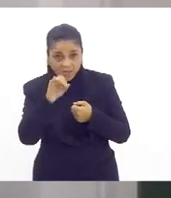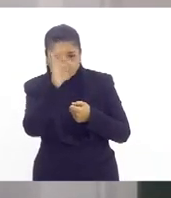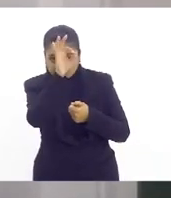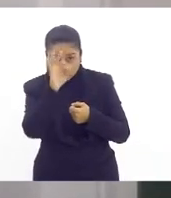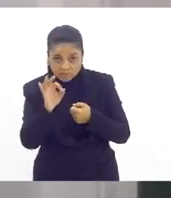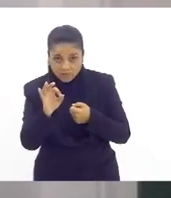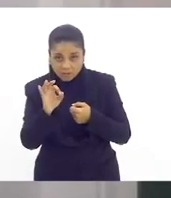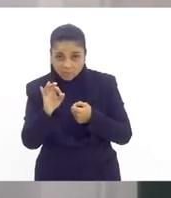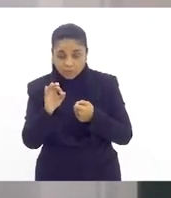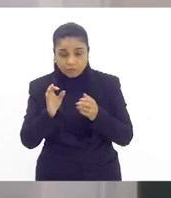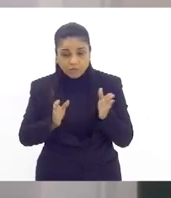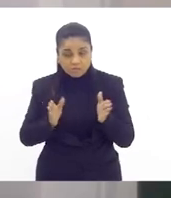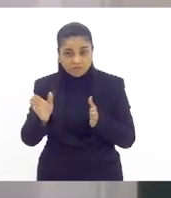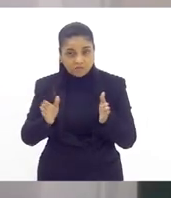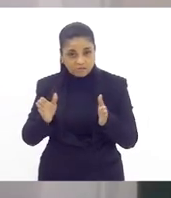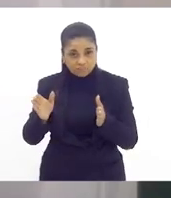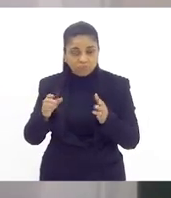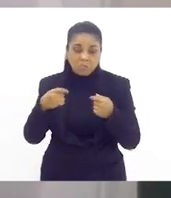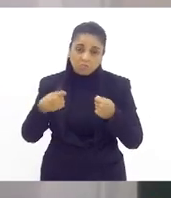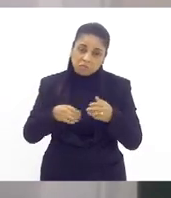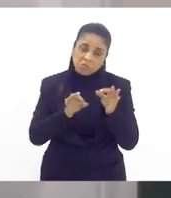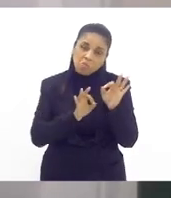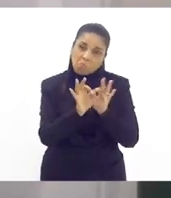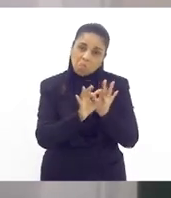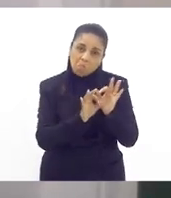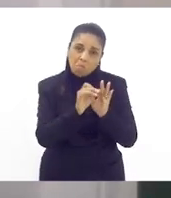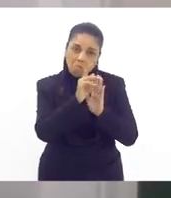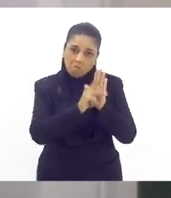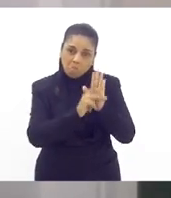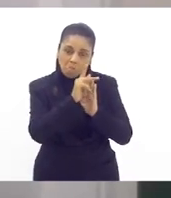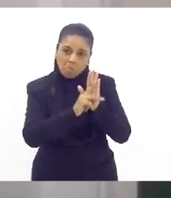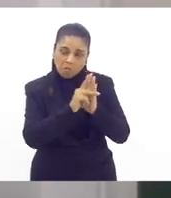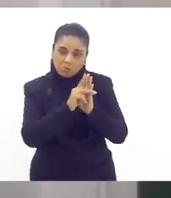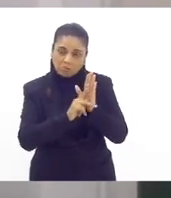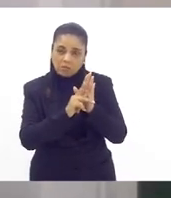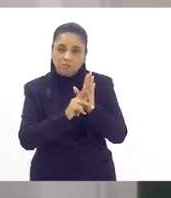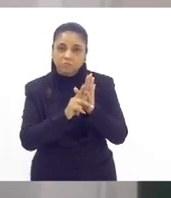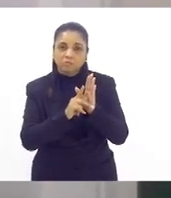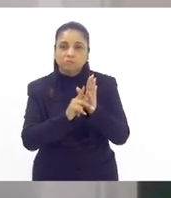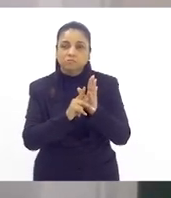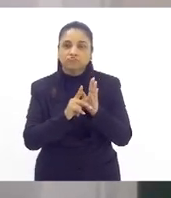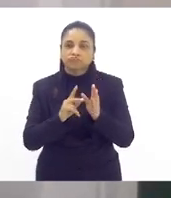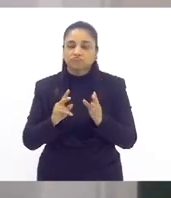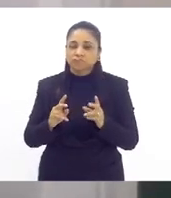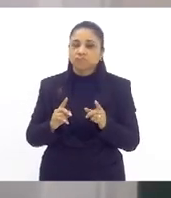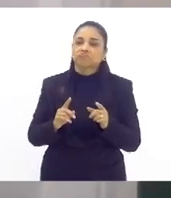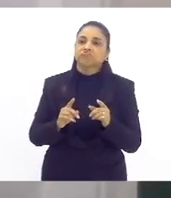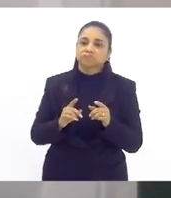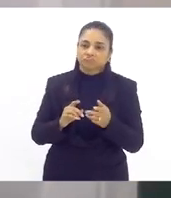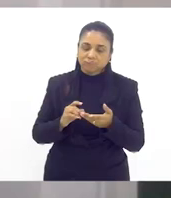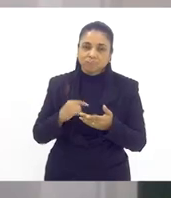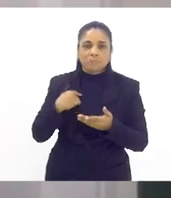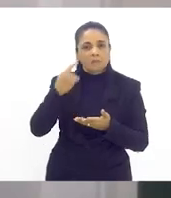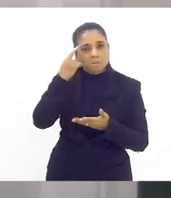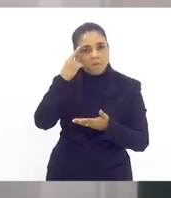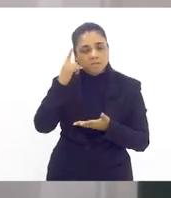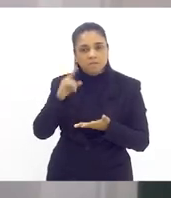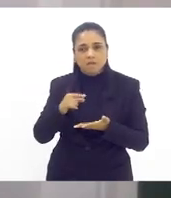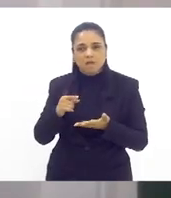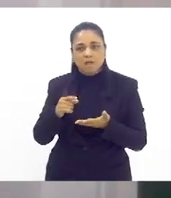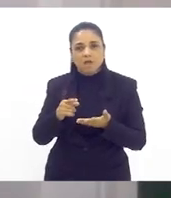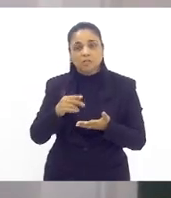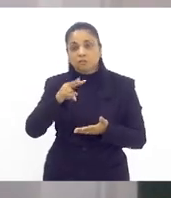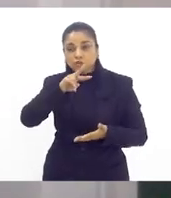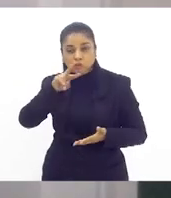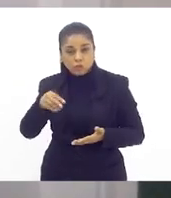talvez faça sentido em projetos de fusão mas em projetos de realização esse valor extremamente alto pensando um longa-metragem